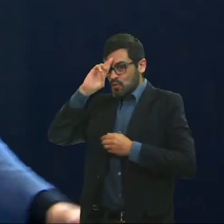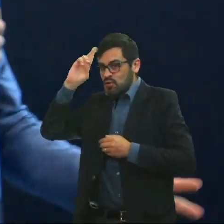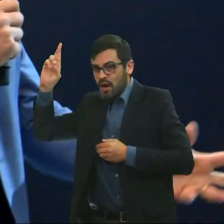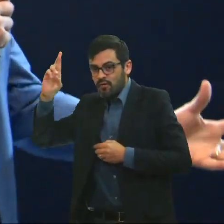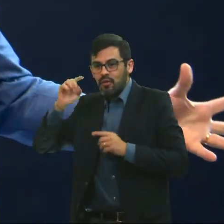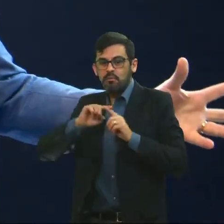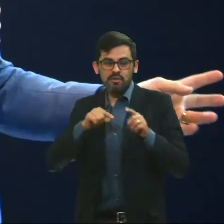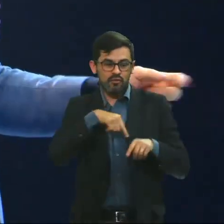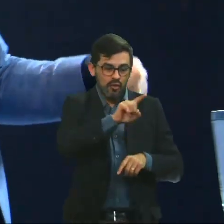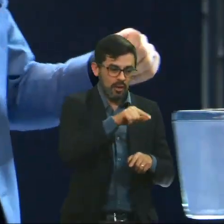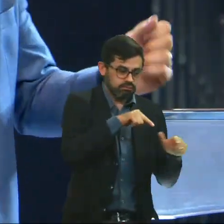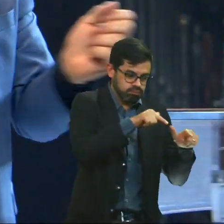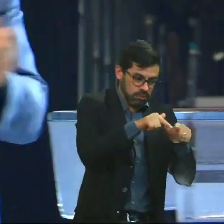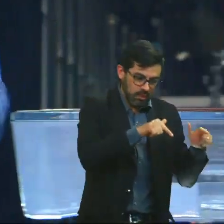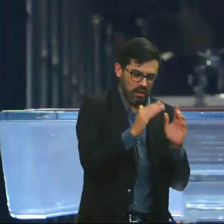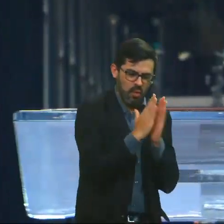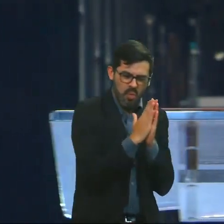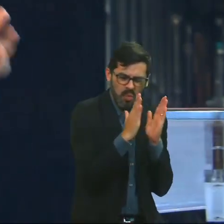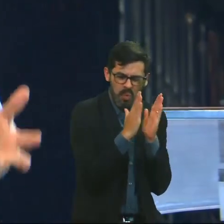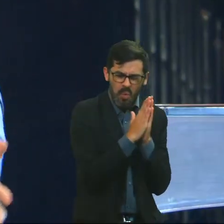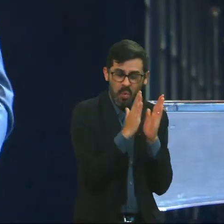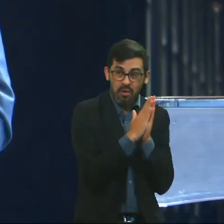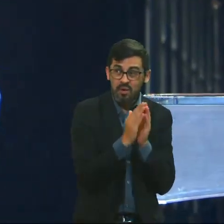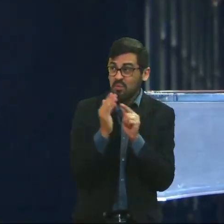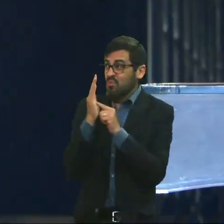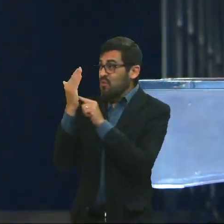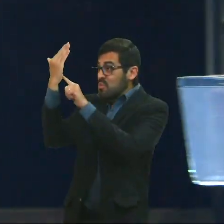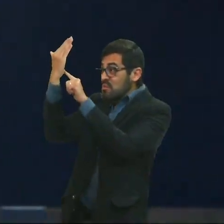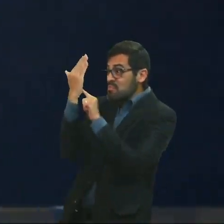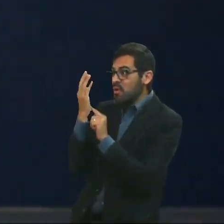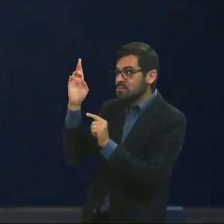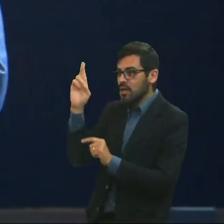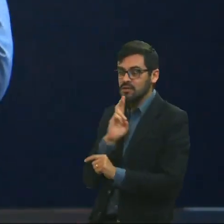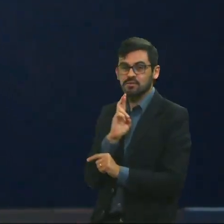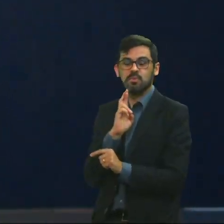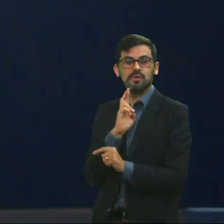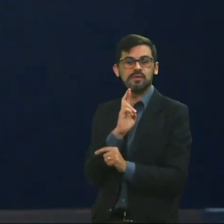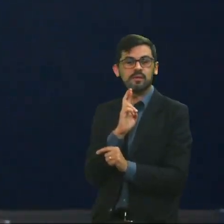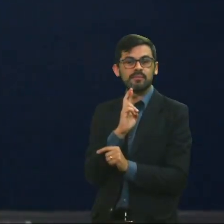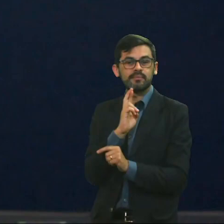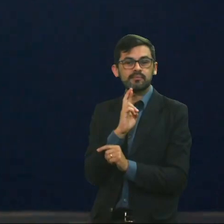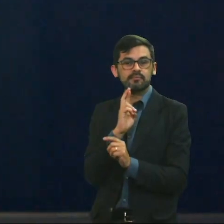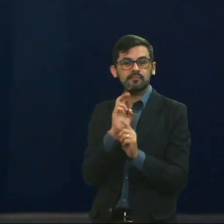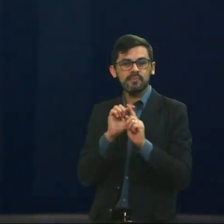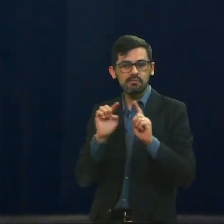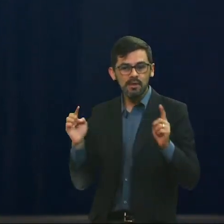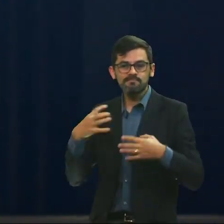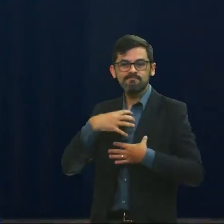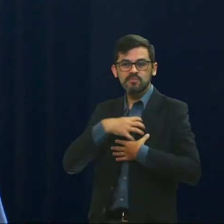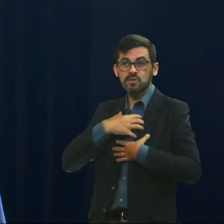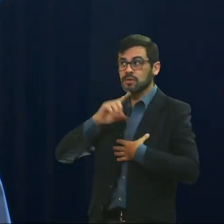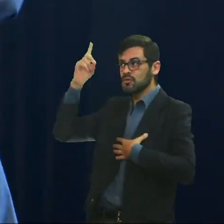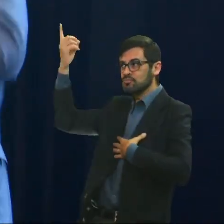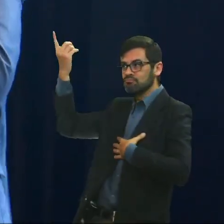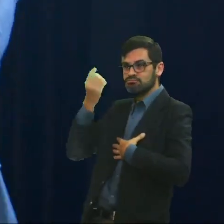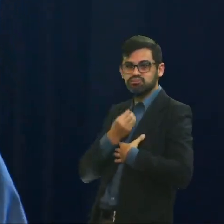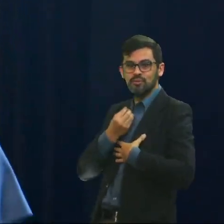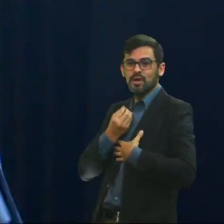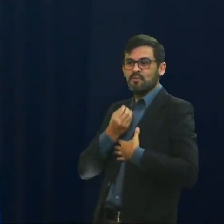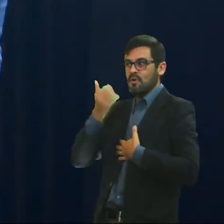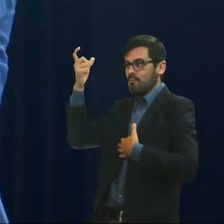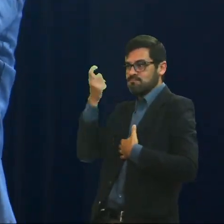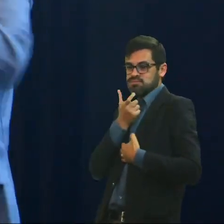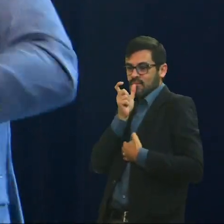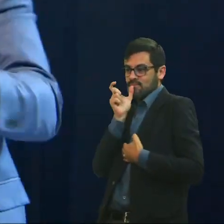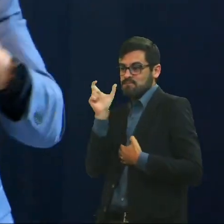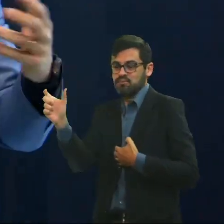aí foi para o laboratório e começou a orar, Deus agora traz uma resposta. Mas ele falou, eu senti que era algo de Deus, foi um ímpeto